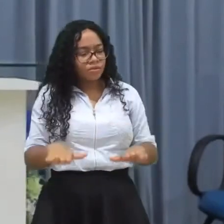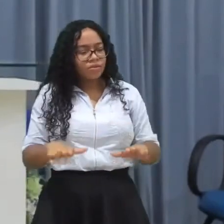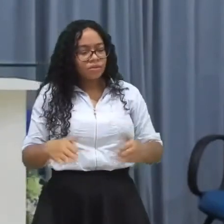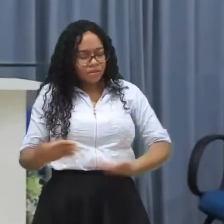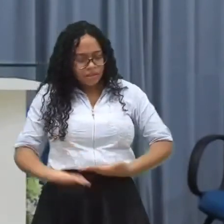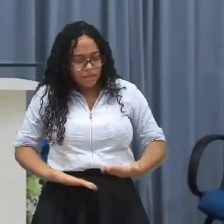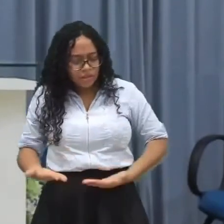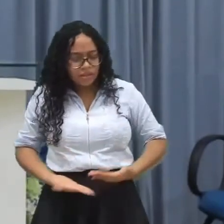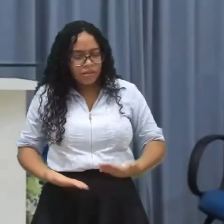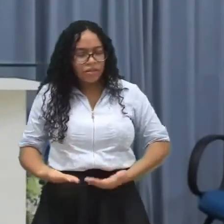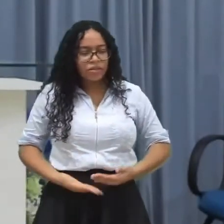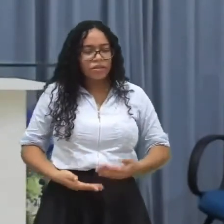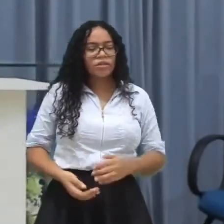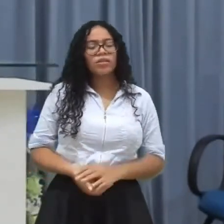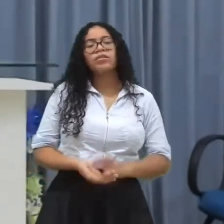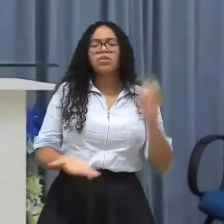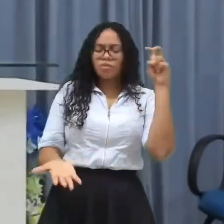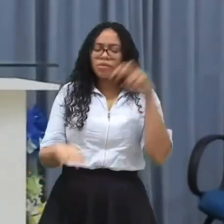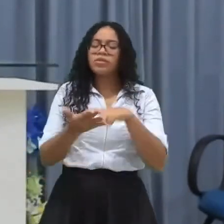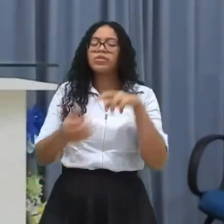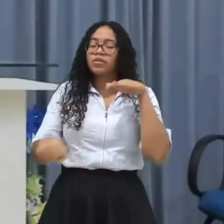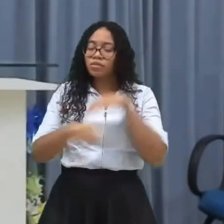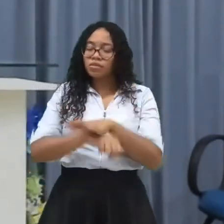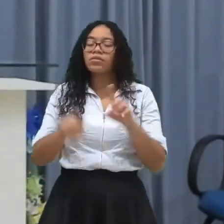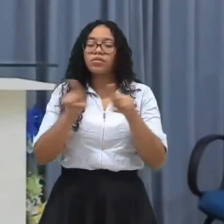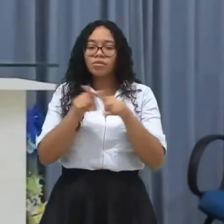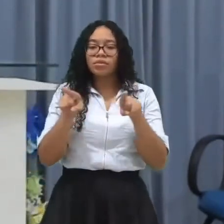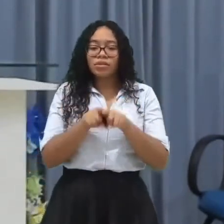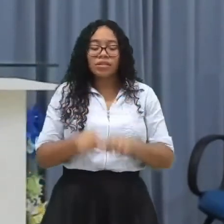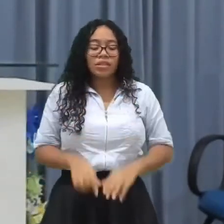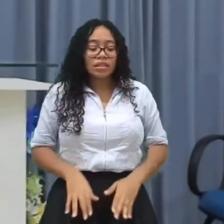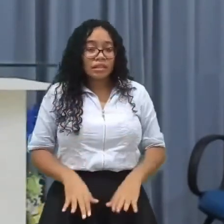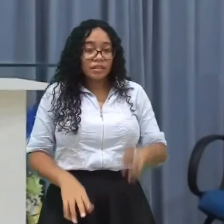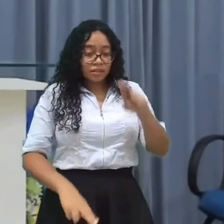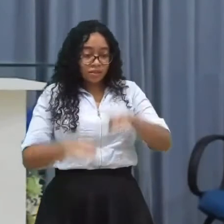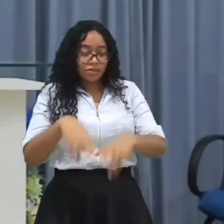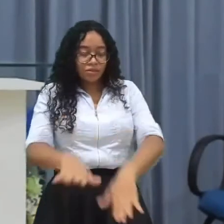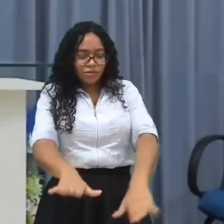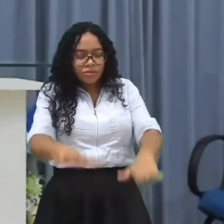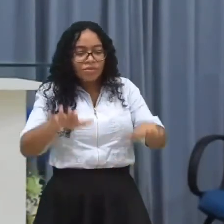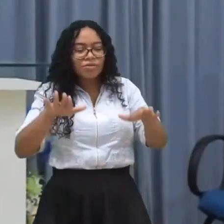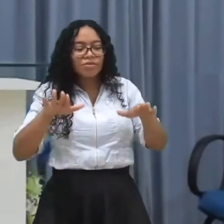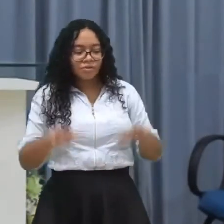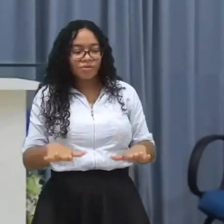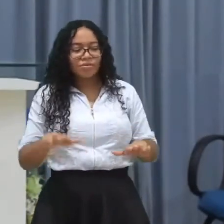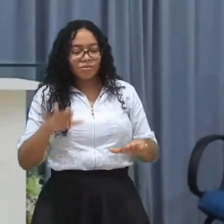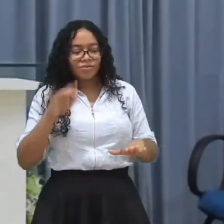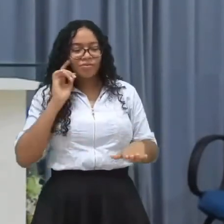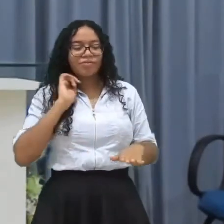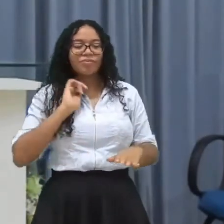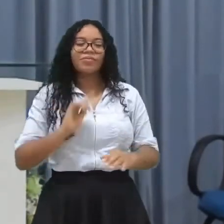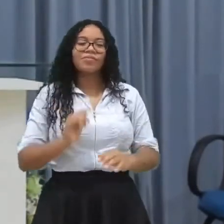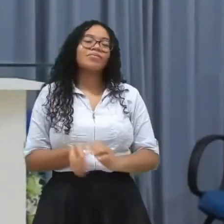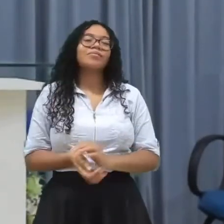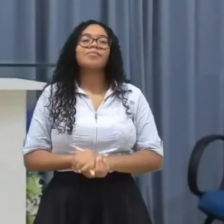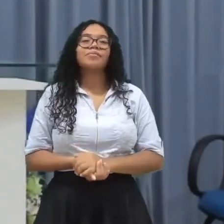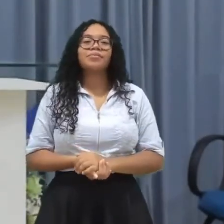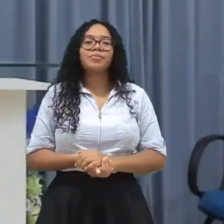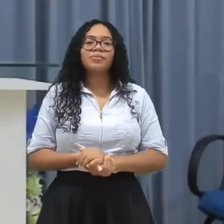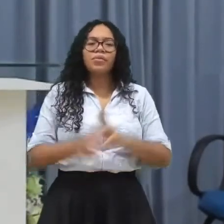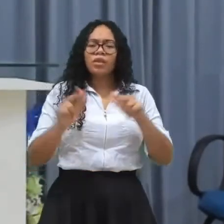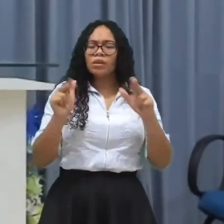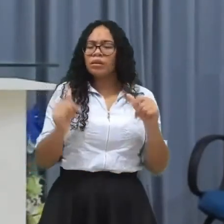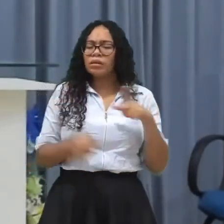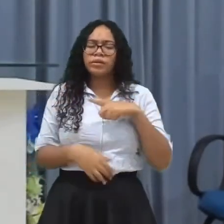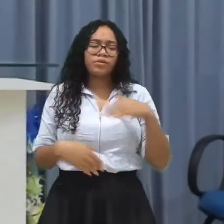noite no seu templo. E aquele que está sentado sobre o trono os cobrirá com a sua sombra. Nunca mais